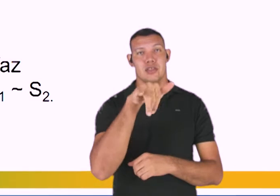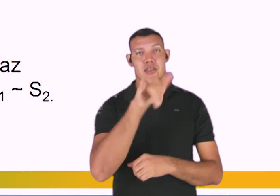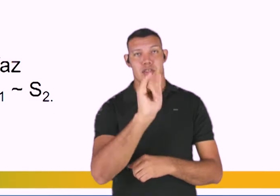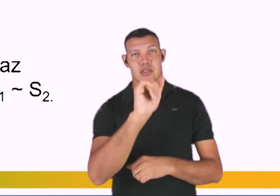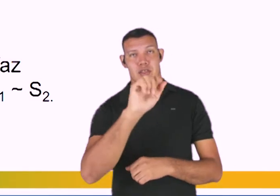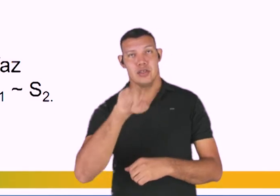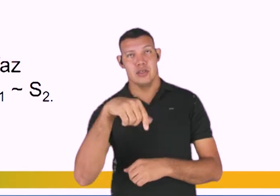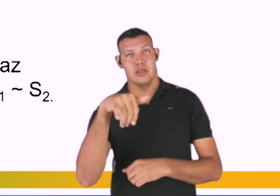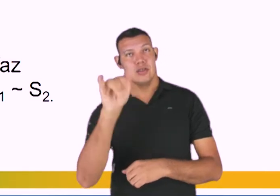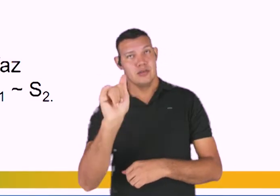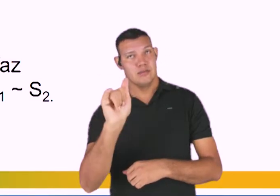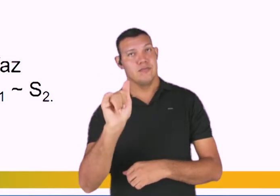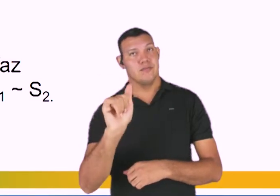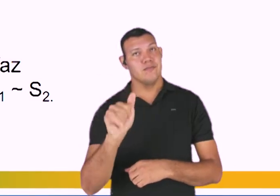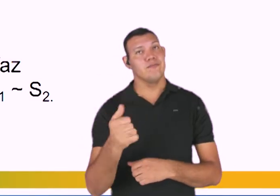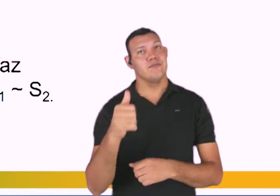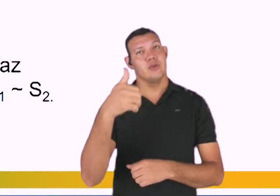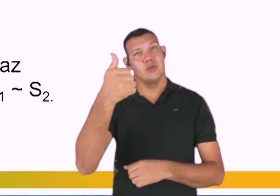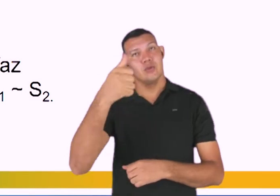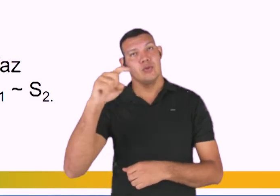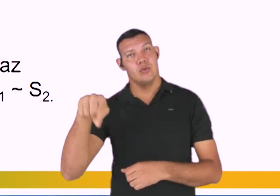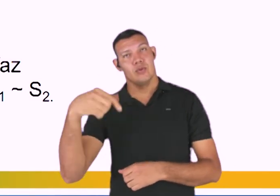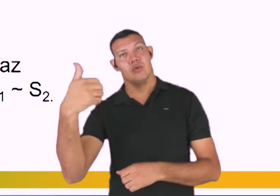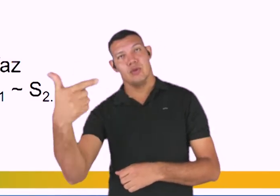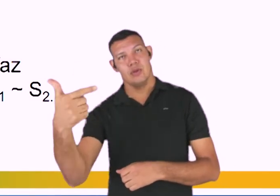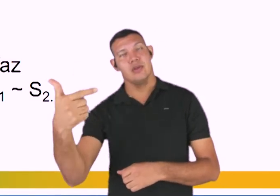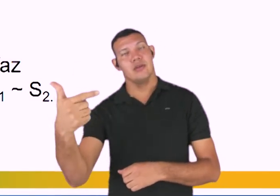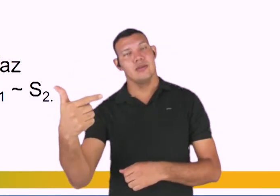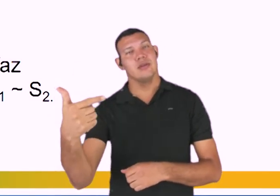1 e 2, que satisfaz